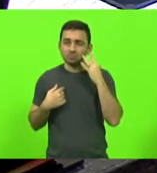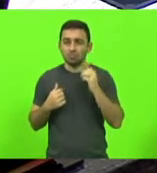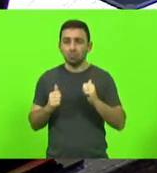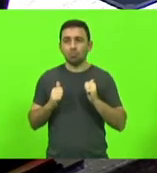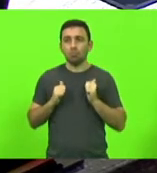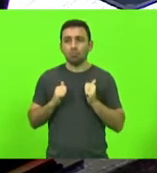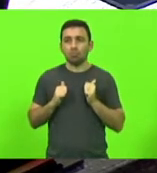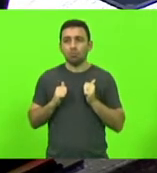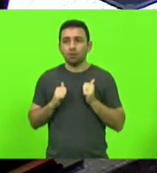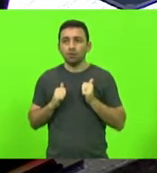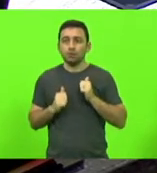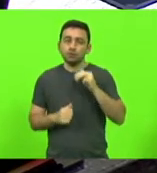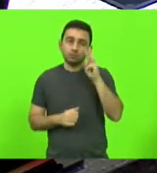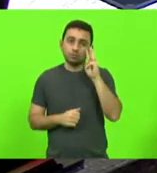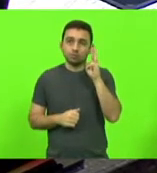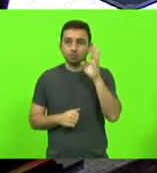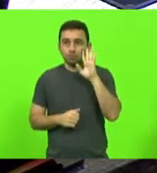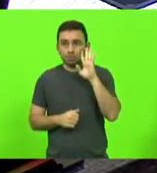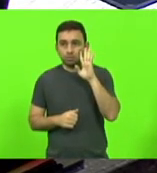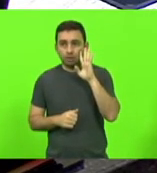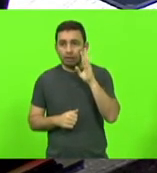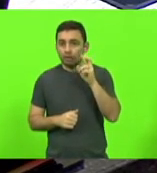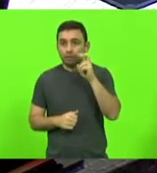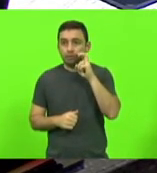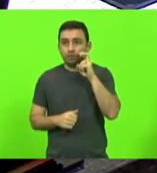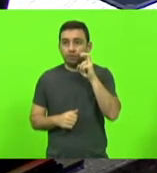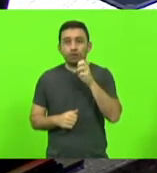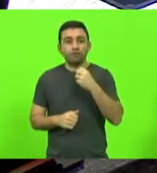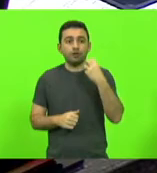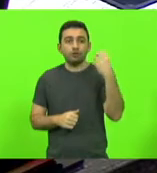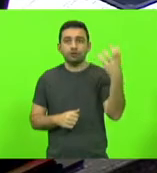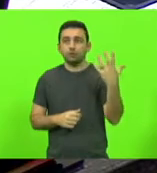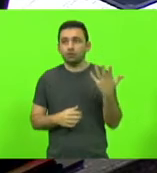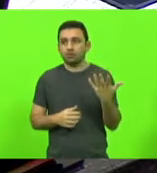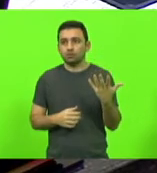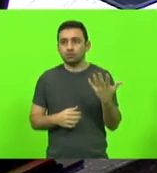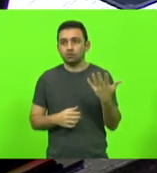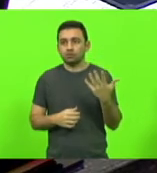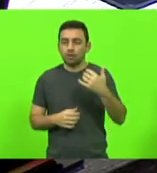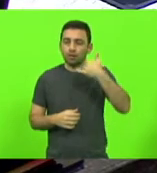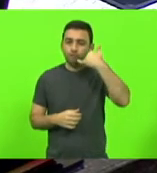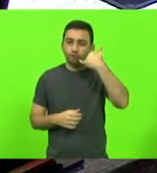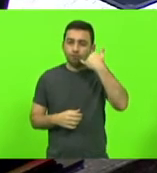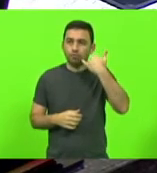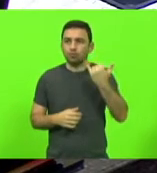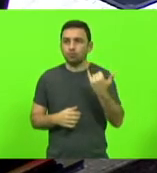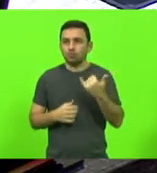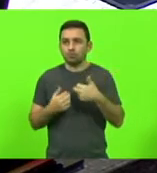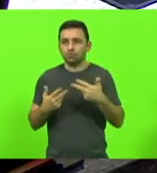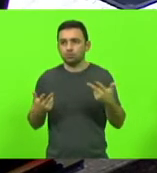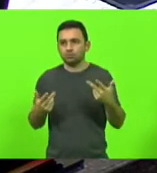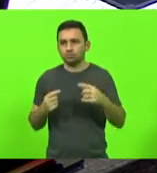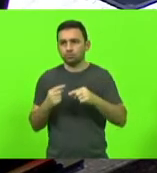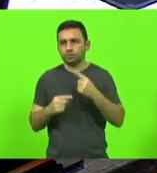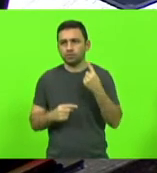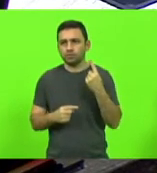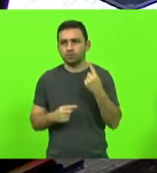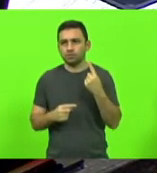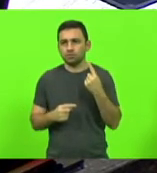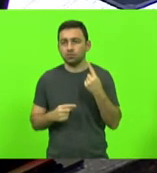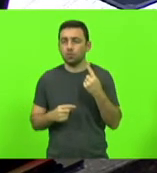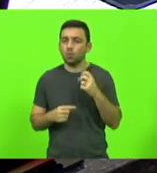estarmos presentes na terça e na quarta, e na quinta-feira viajar para fazer pelo telefone na estrada. Não tem sentido isso. Então, volta